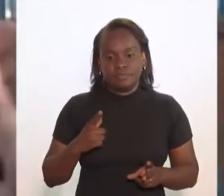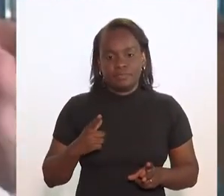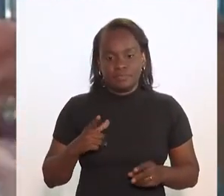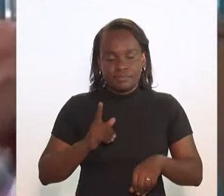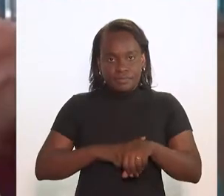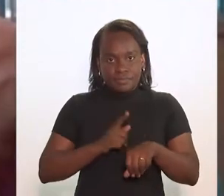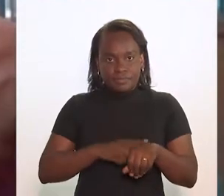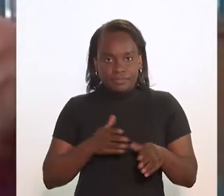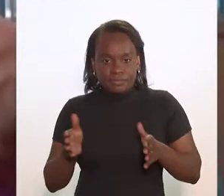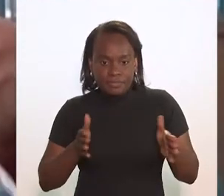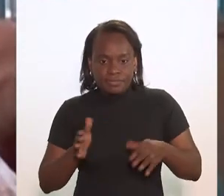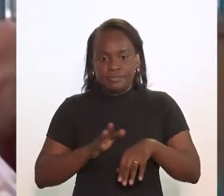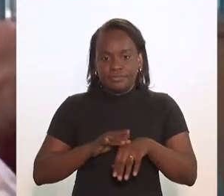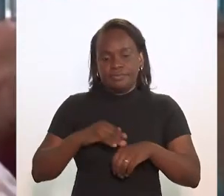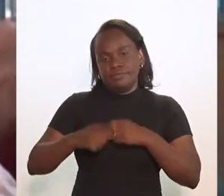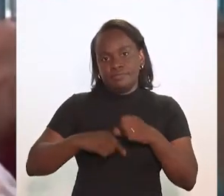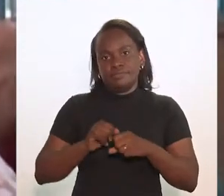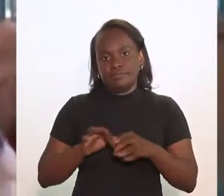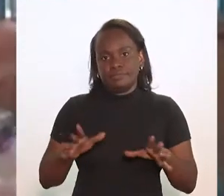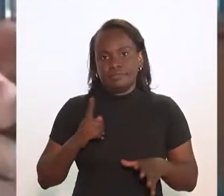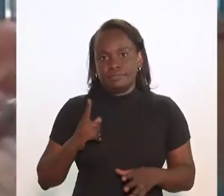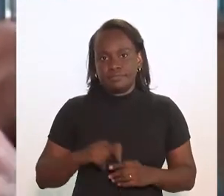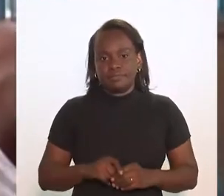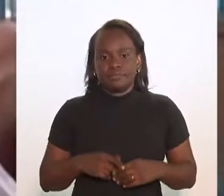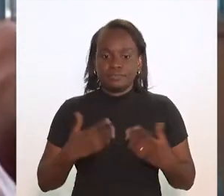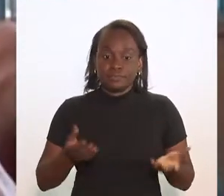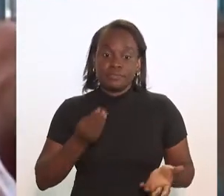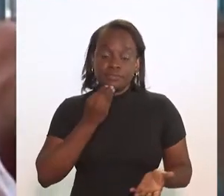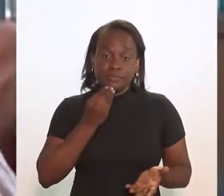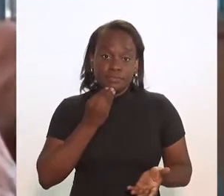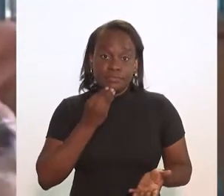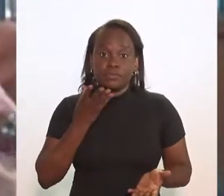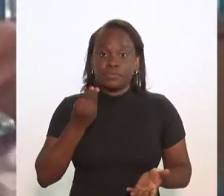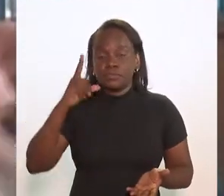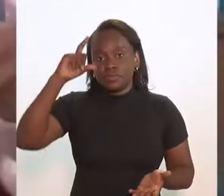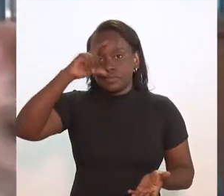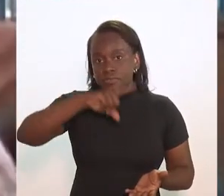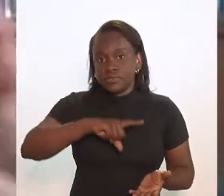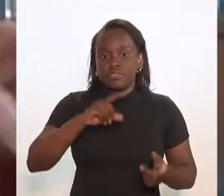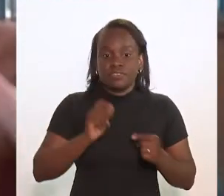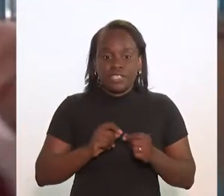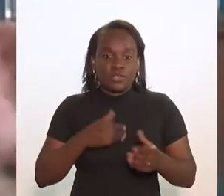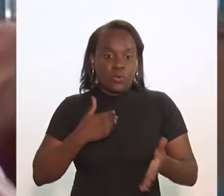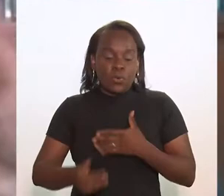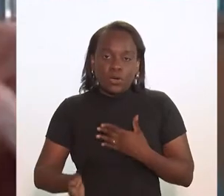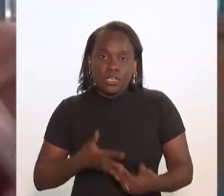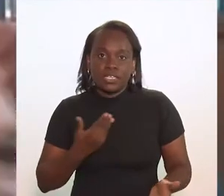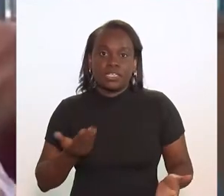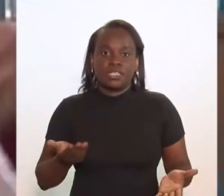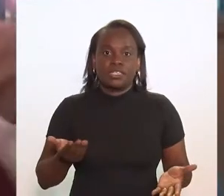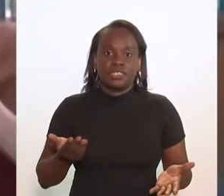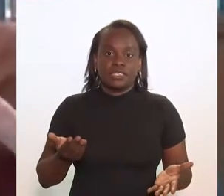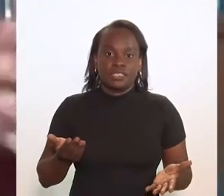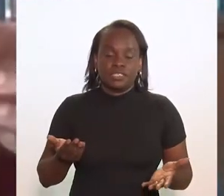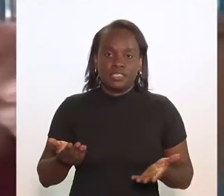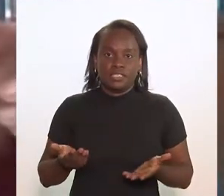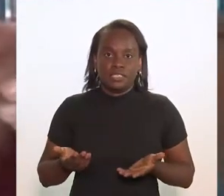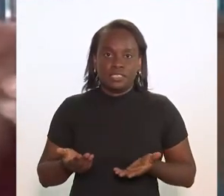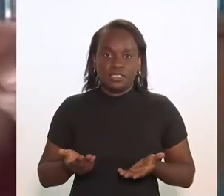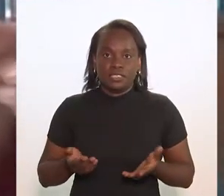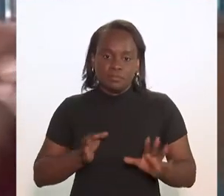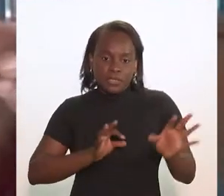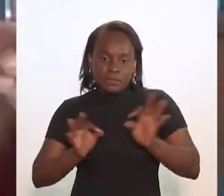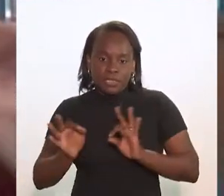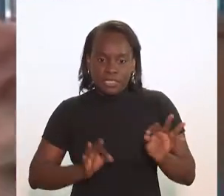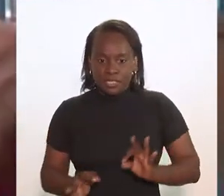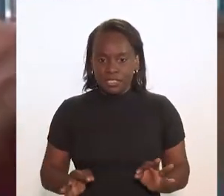estamos no período pandêmico. Então, evidentemente, é muito difícil fazer qualquer tipo